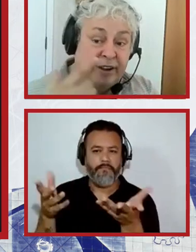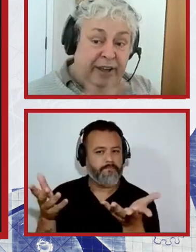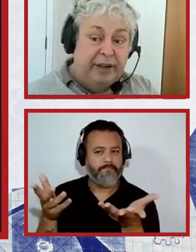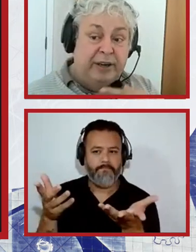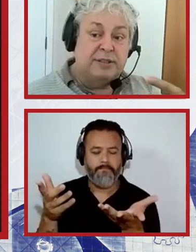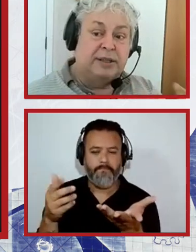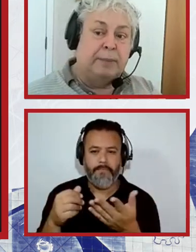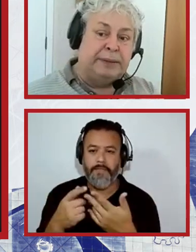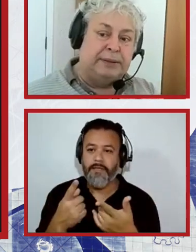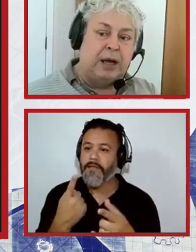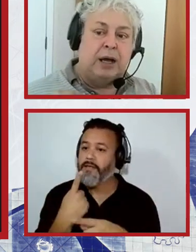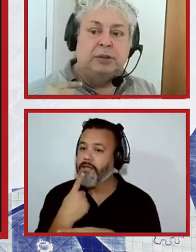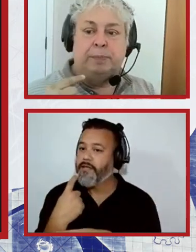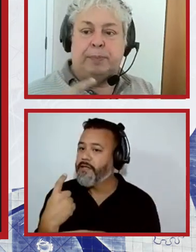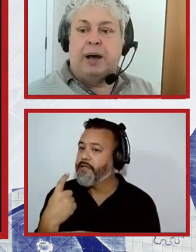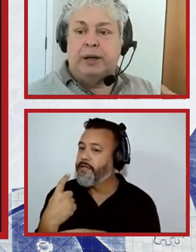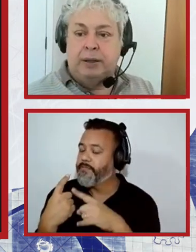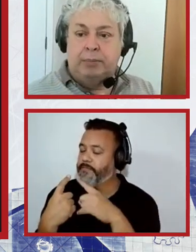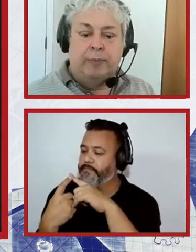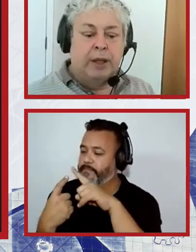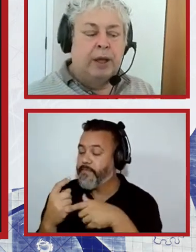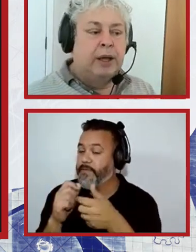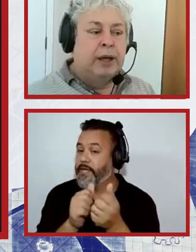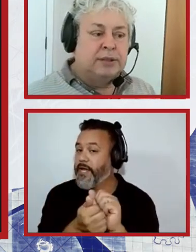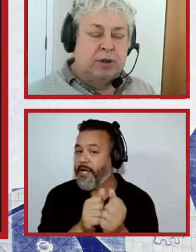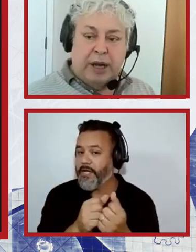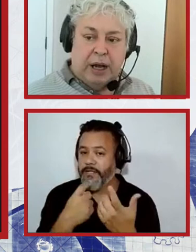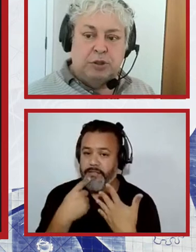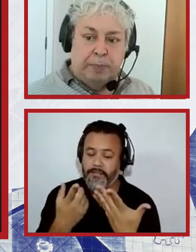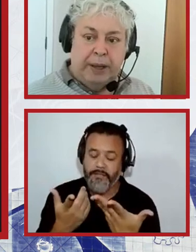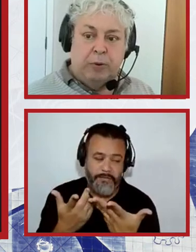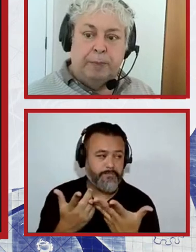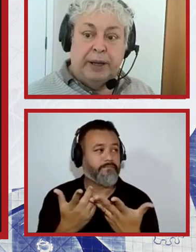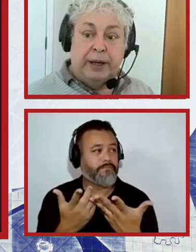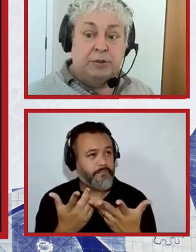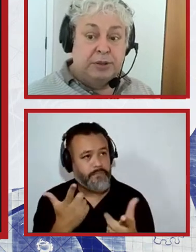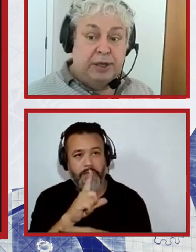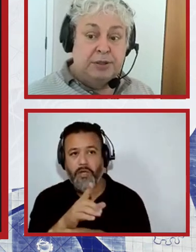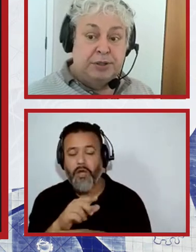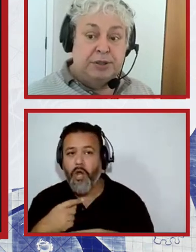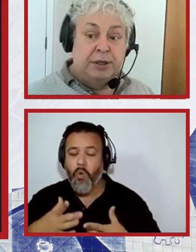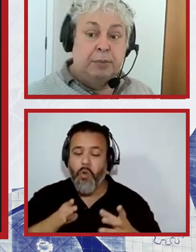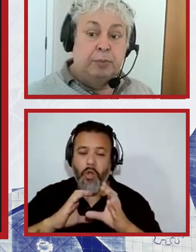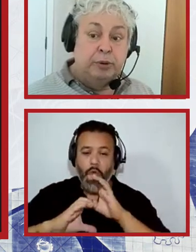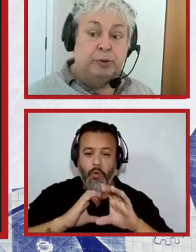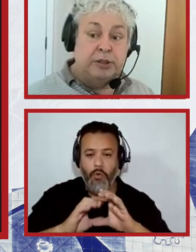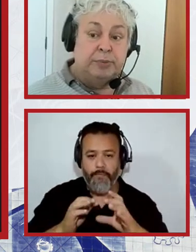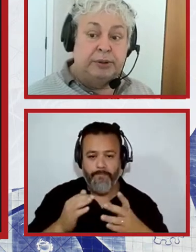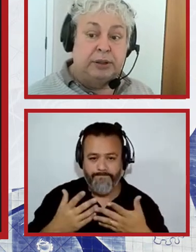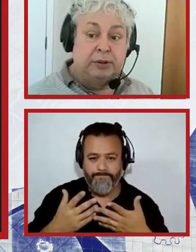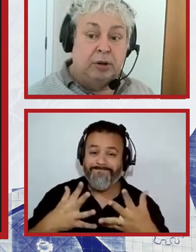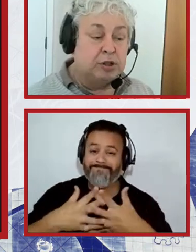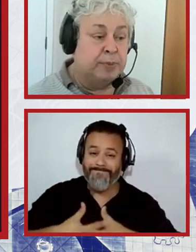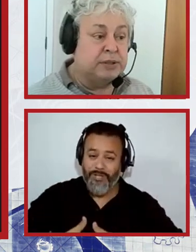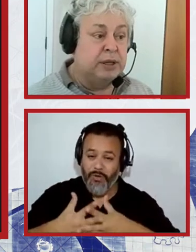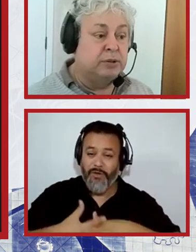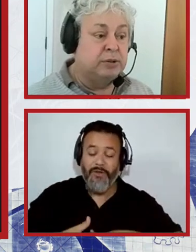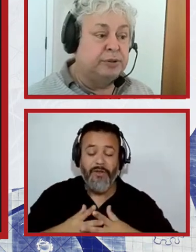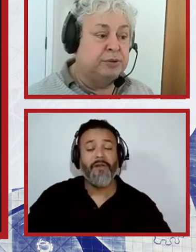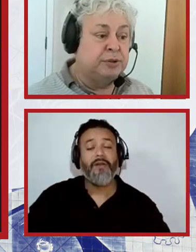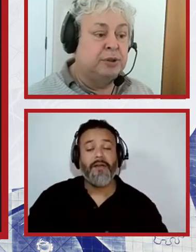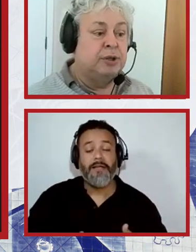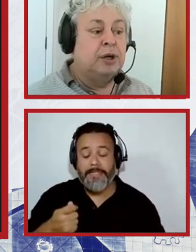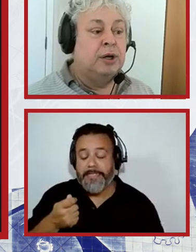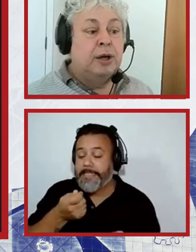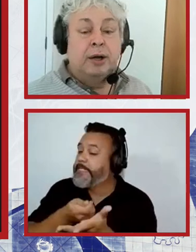um microfênix adaptado para... Bom, são casos bem complexos e que exigem muito conhecimento tecnológico para